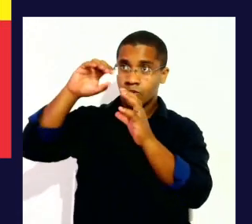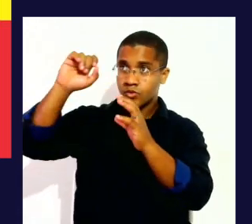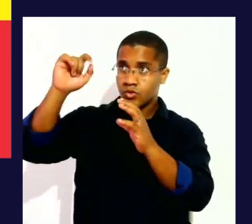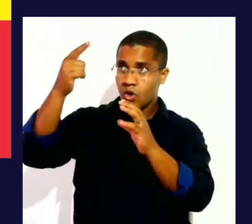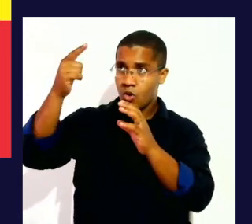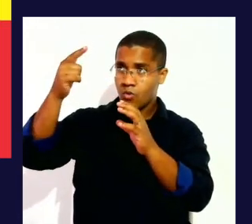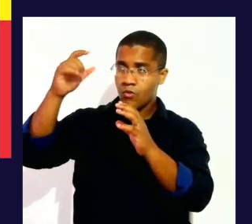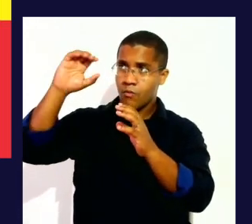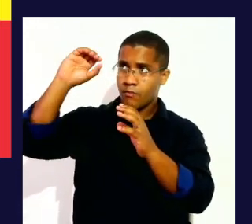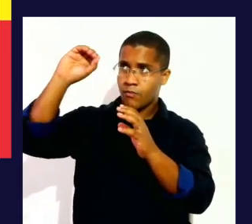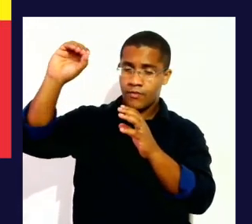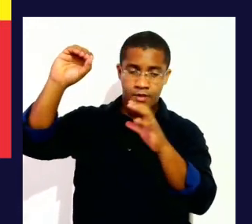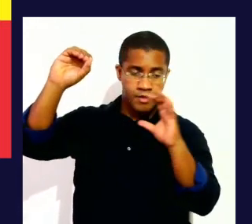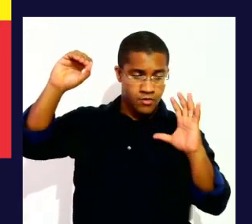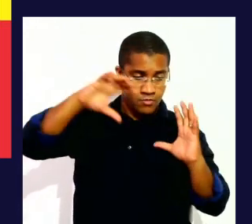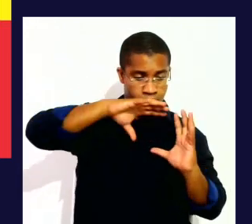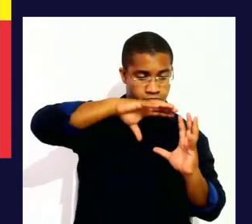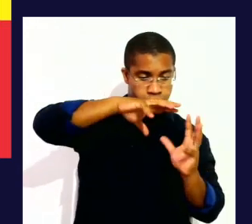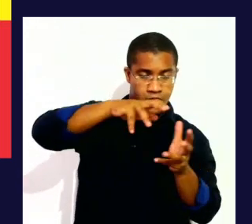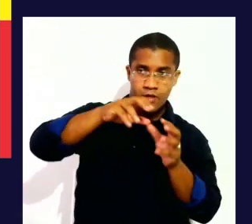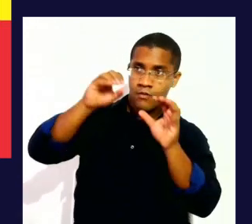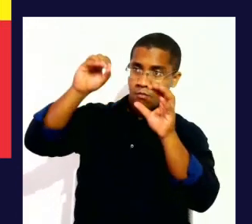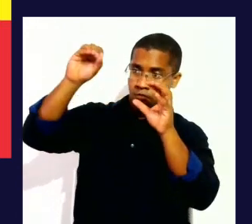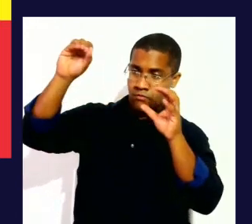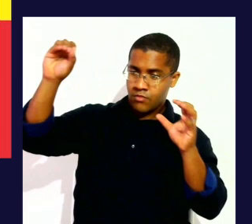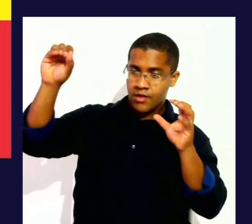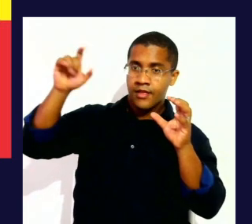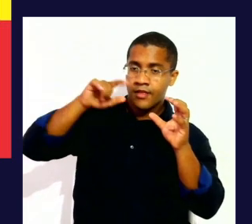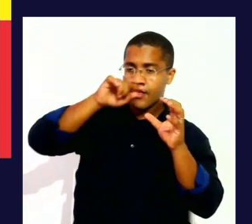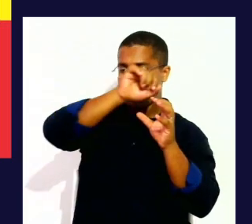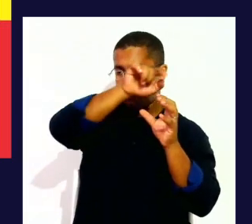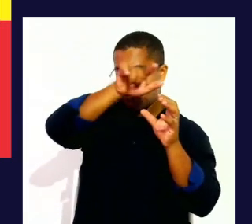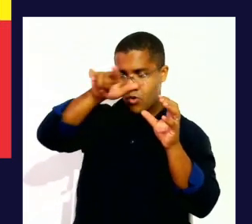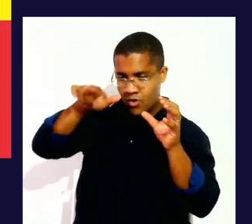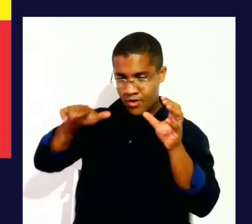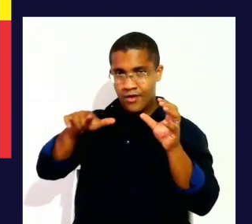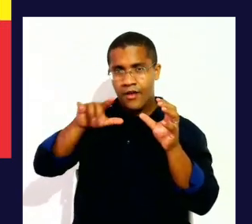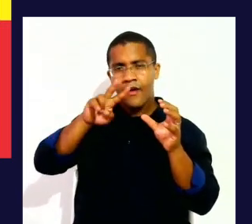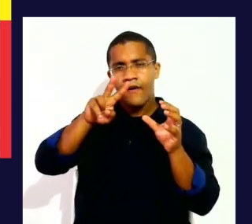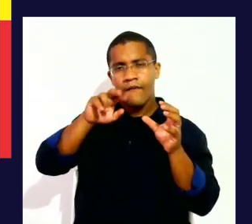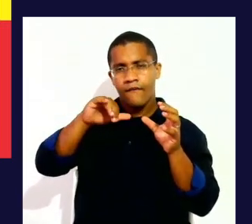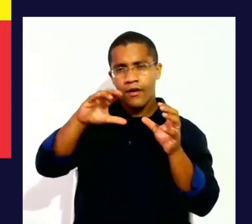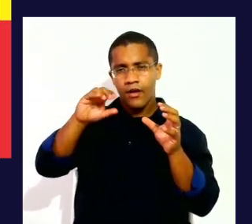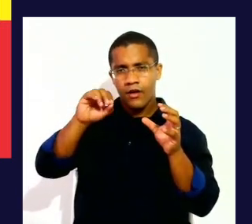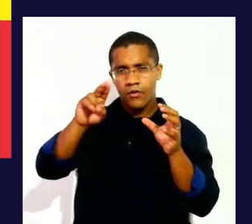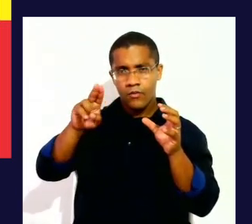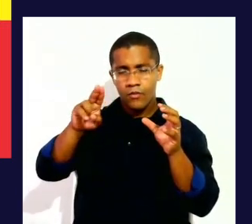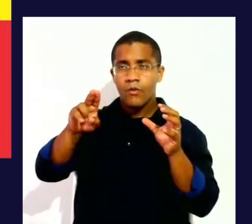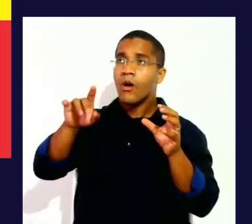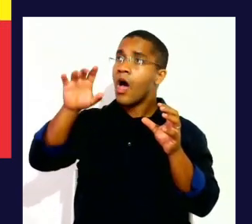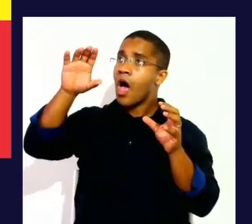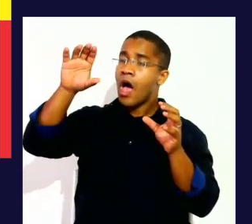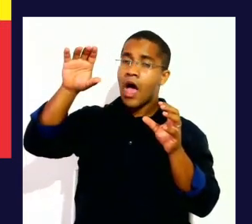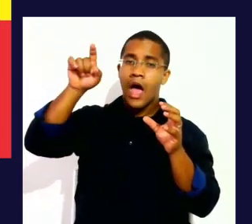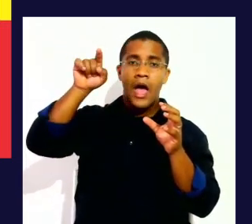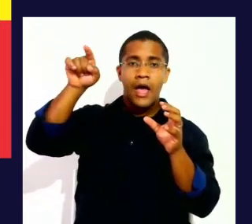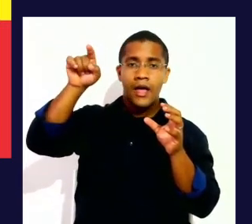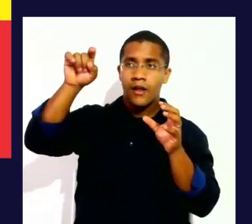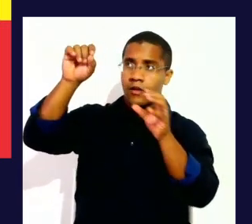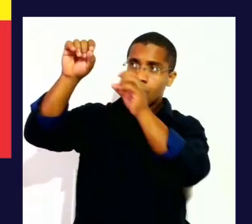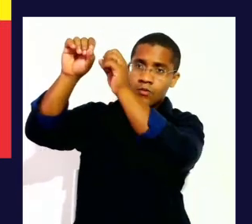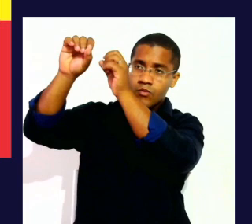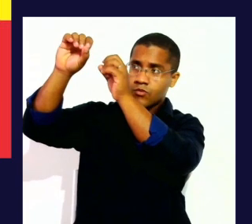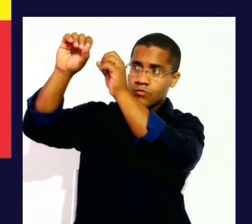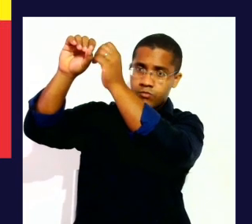que, apesar de sua extensão, permite que o calor do Sol nos aqueça. Então, o Sol, na realidade, ele vai passar para a